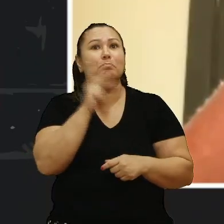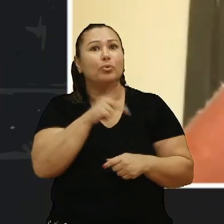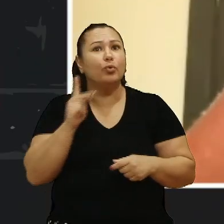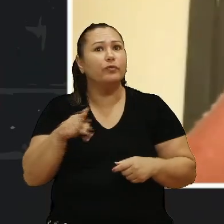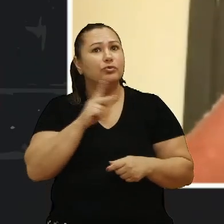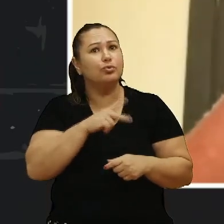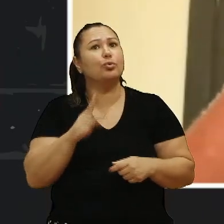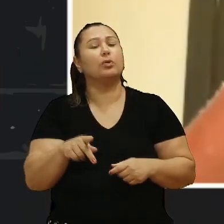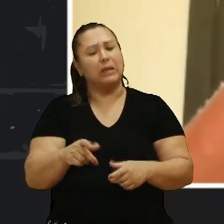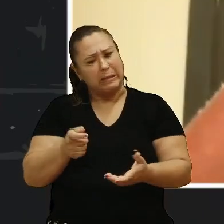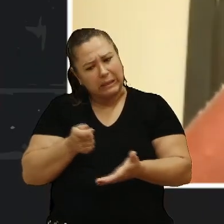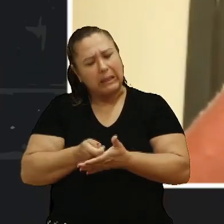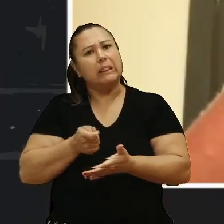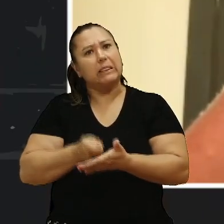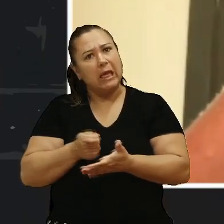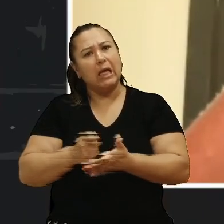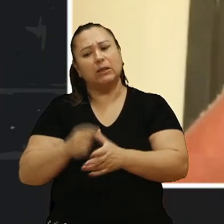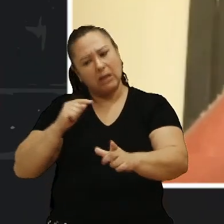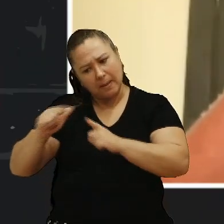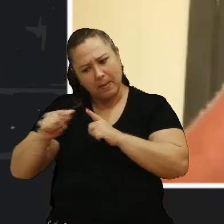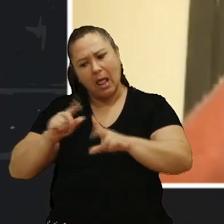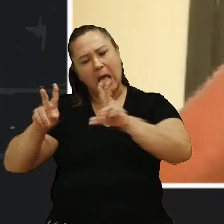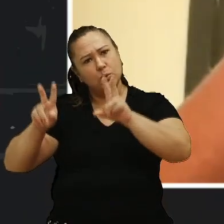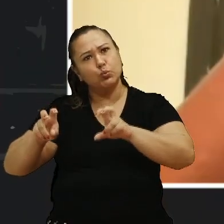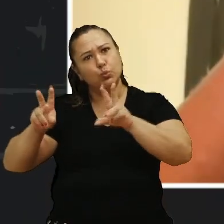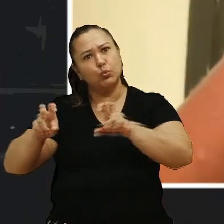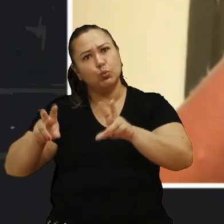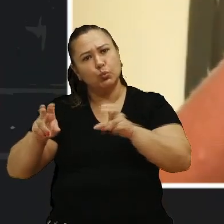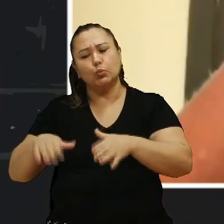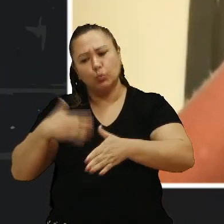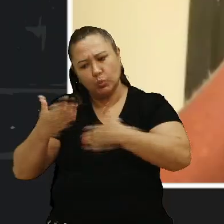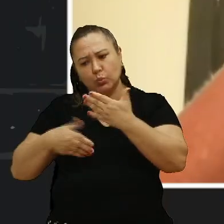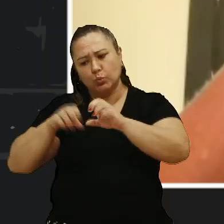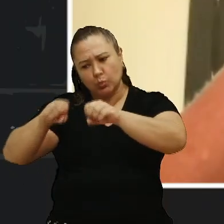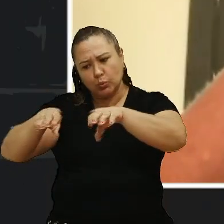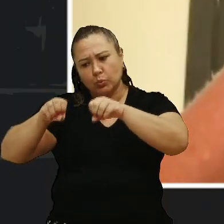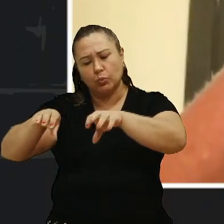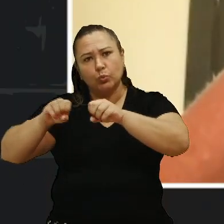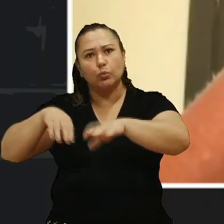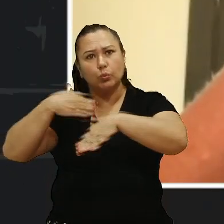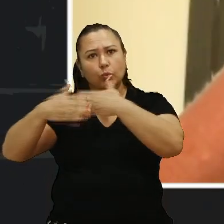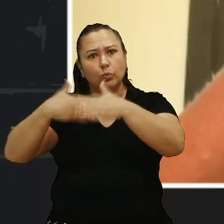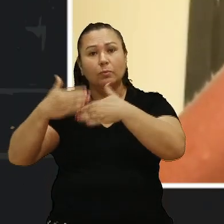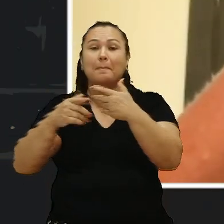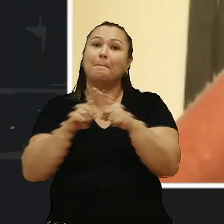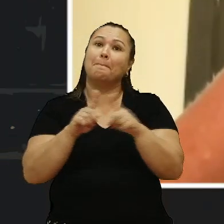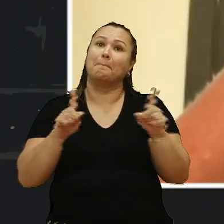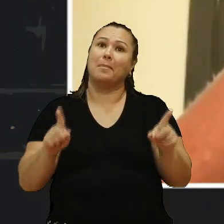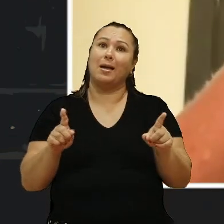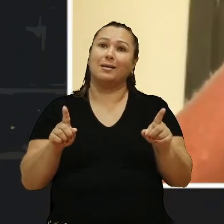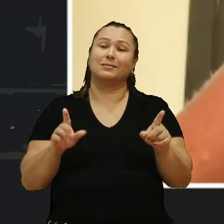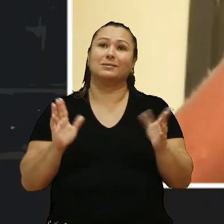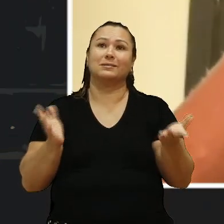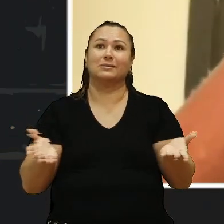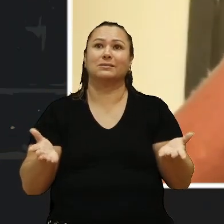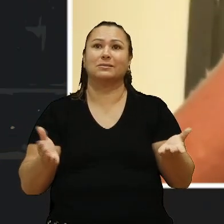têm tentado sempre trabalhar esse assunto. Mas, assim, eu já